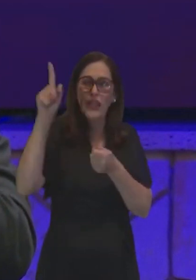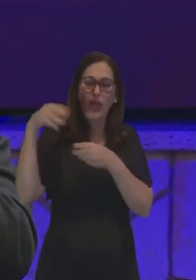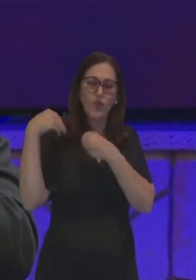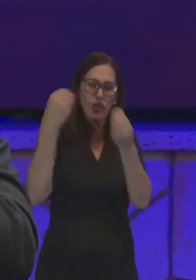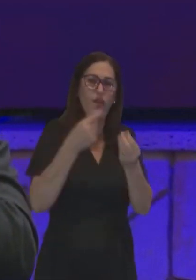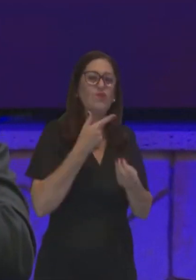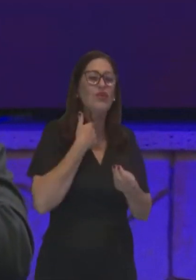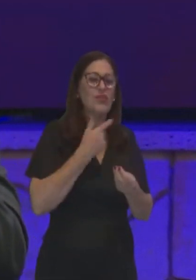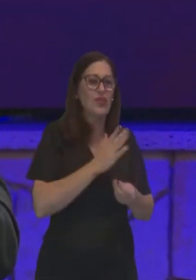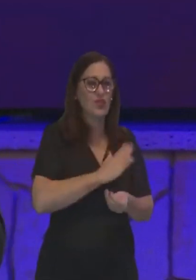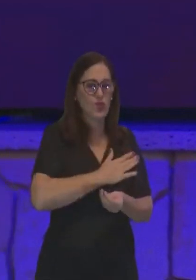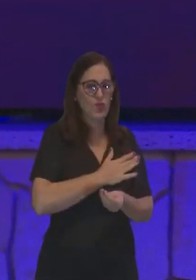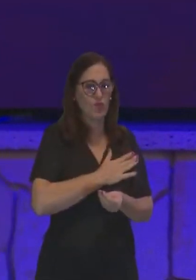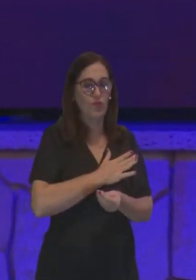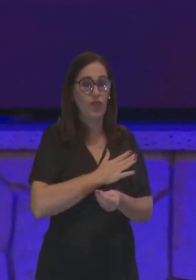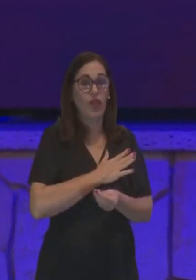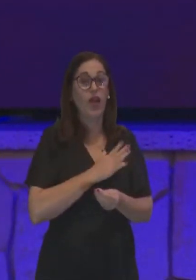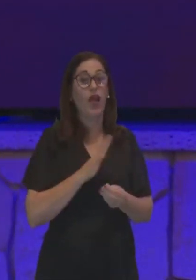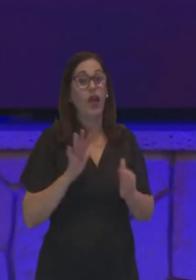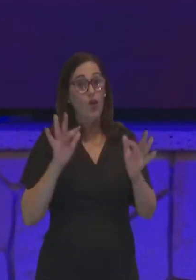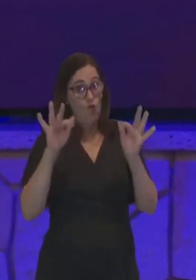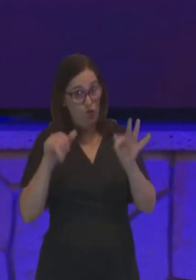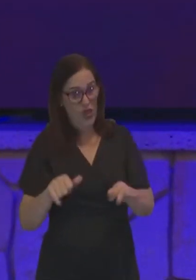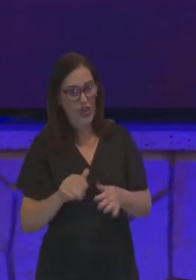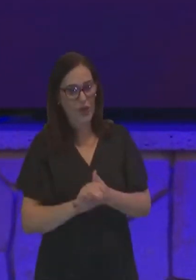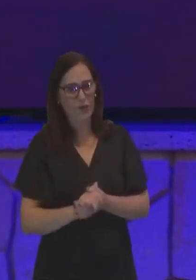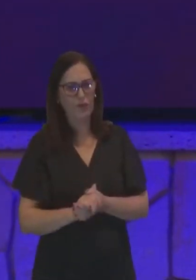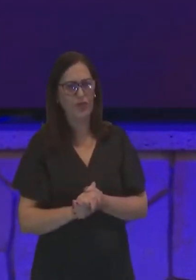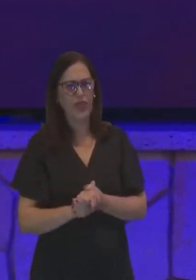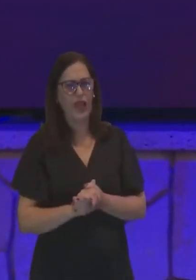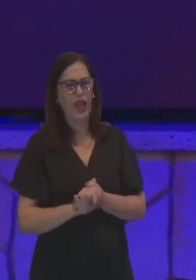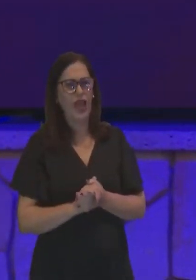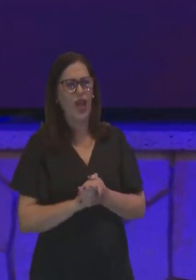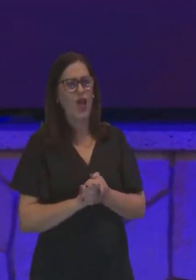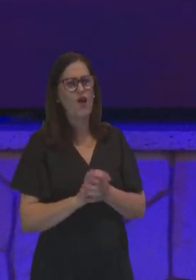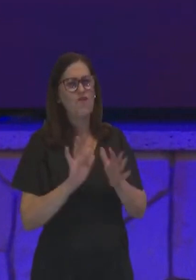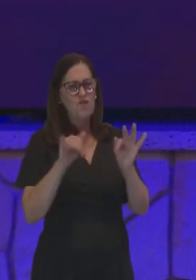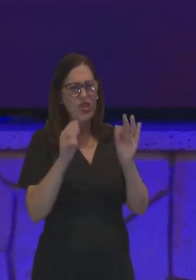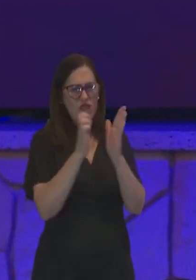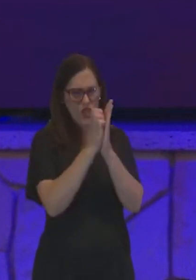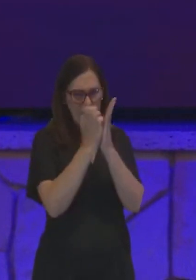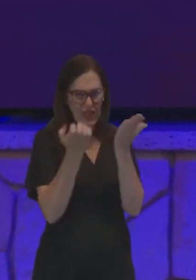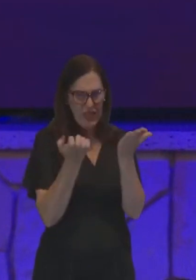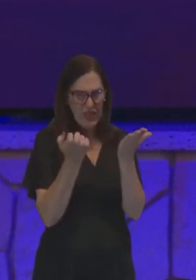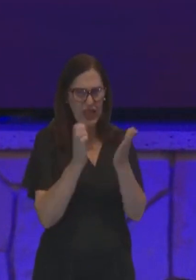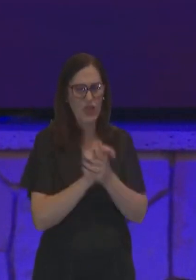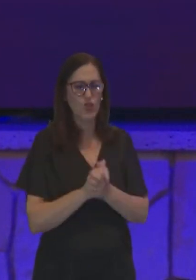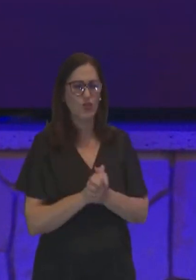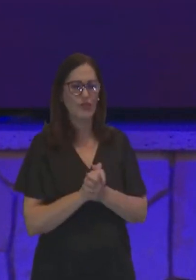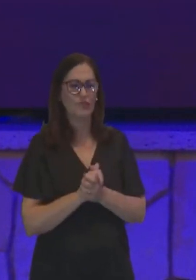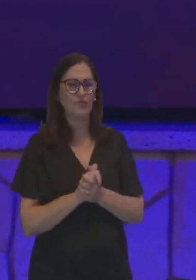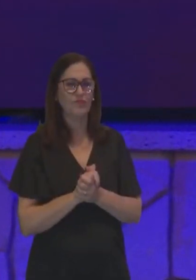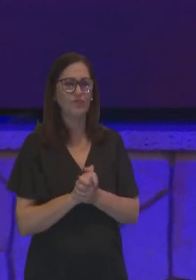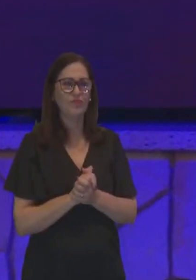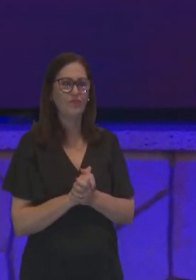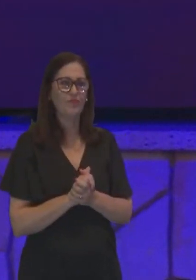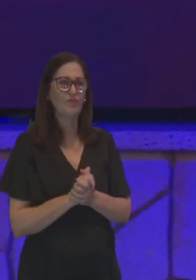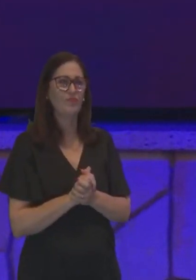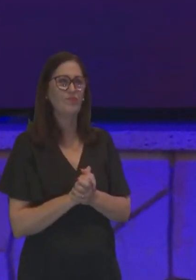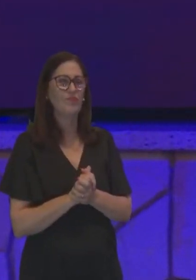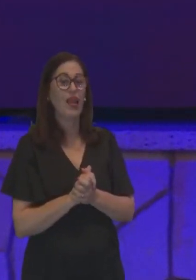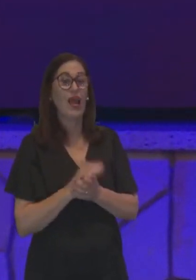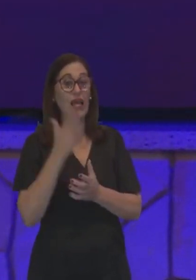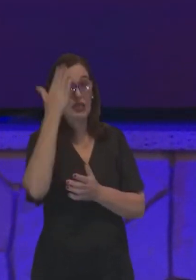seu coração. Por fim, lá no finalzinho de Eclesiastes, ele faz a